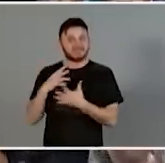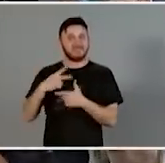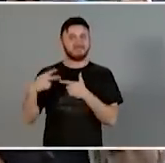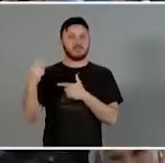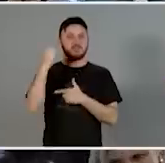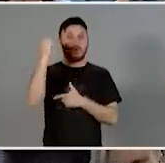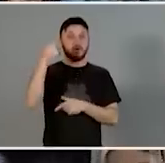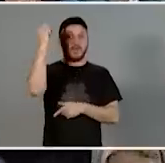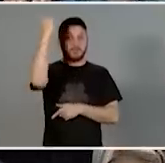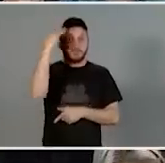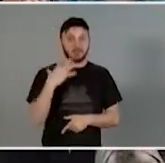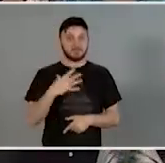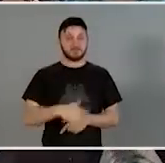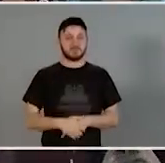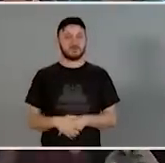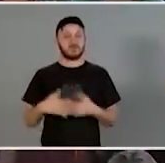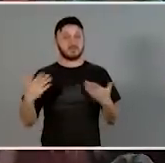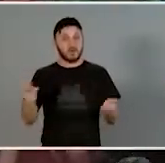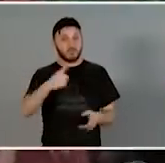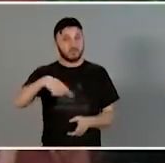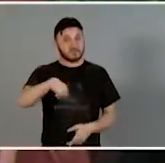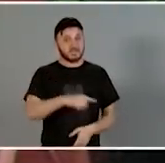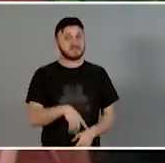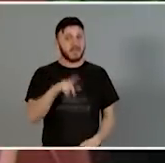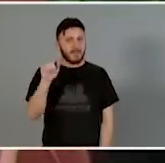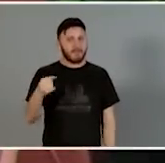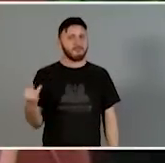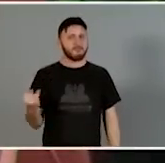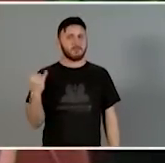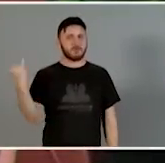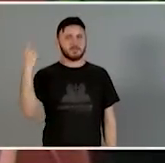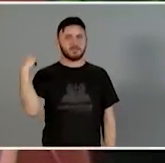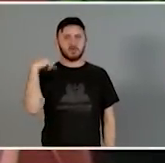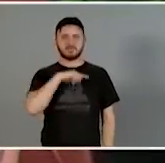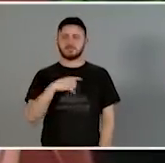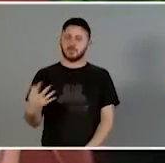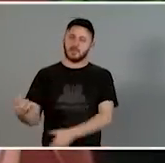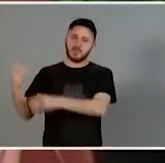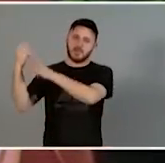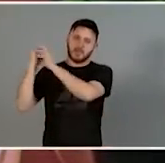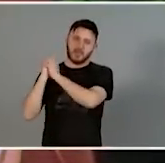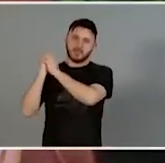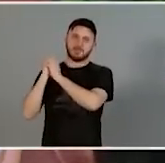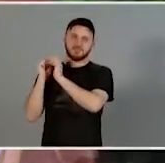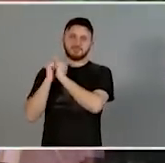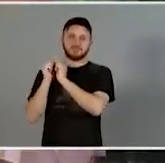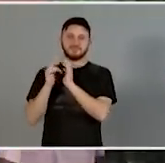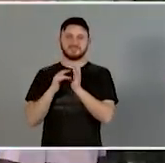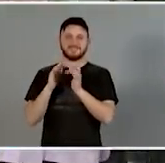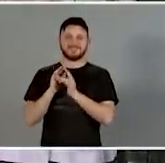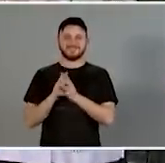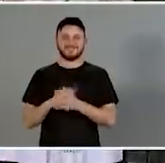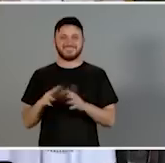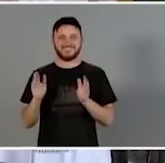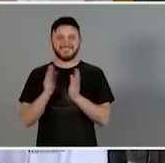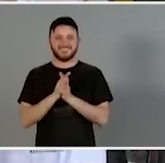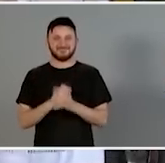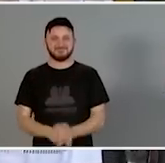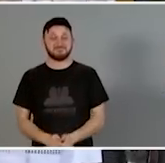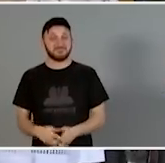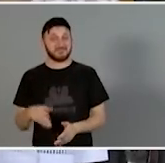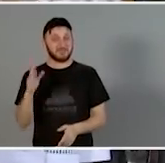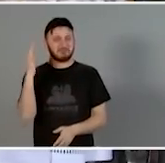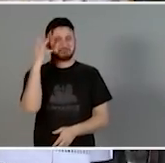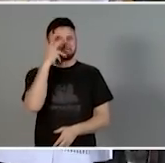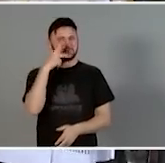é bênção. Então vale a pena levar, carregar conosco. Amém. Que momento maravilhoso